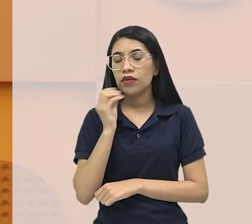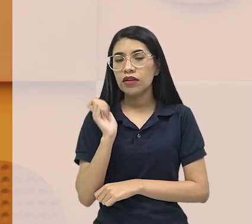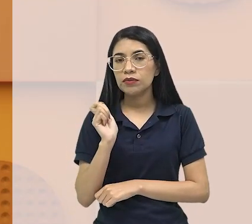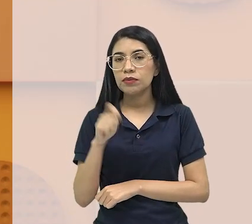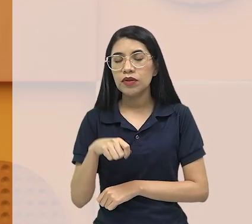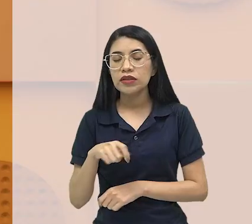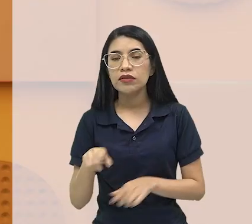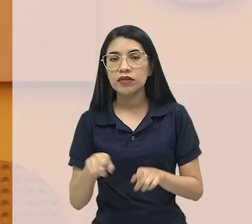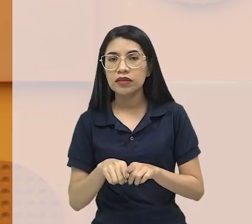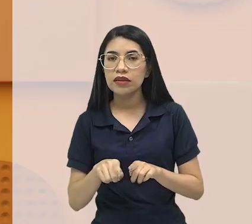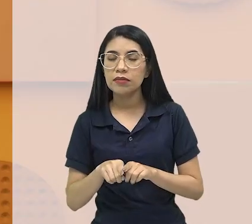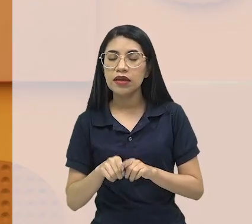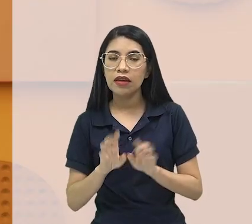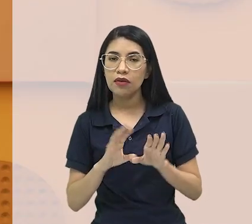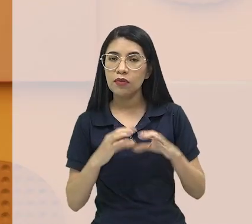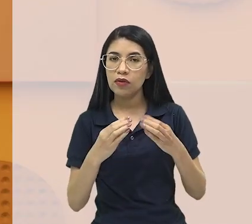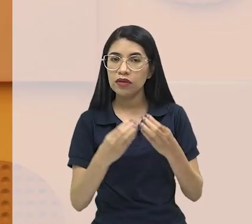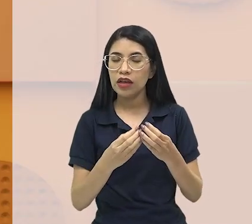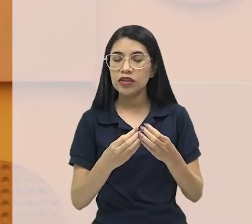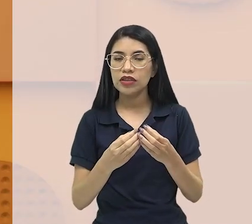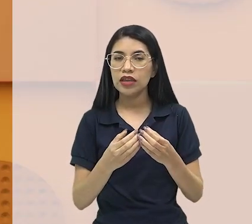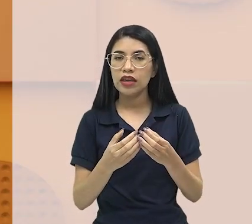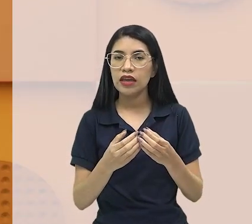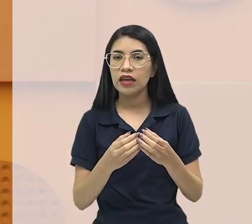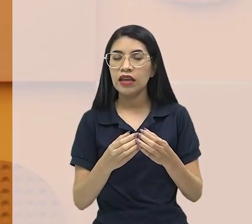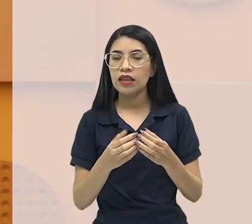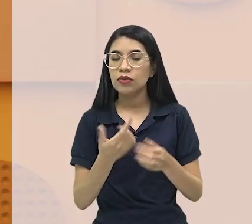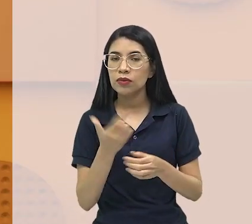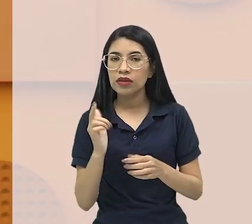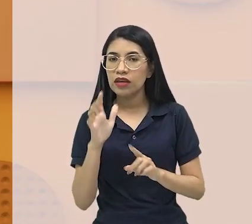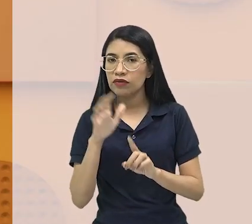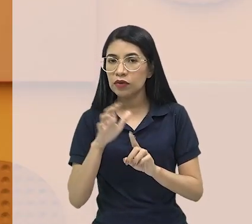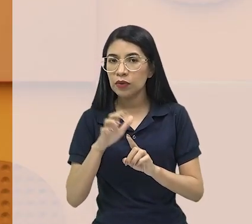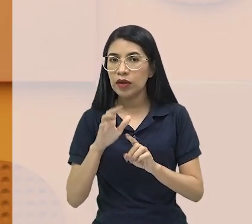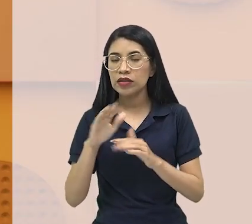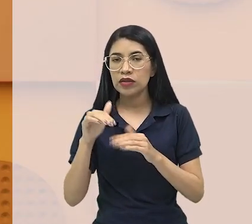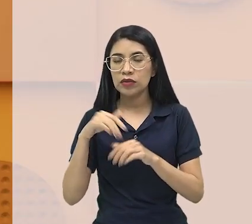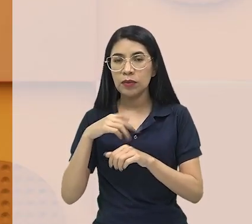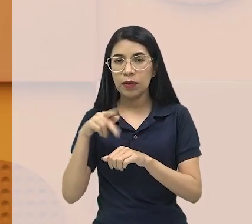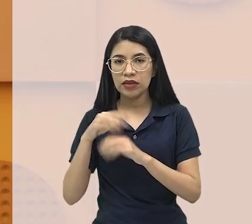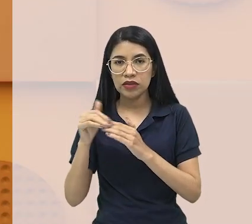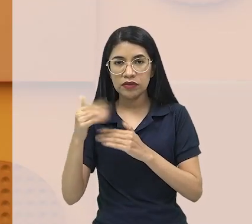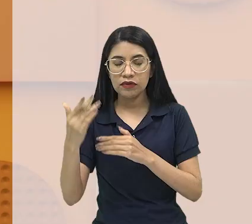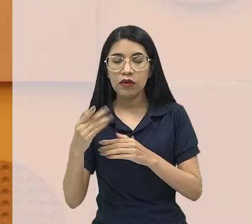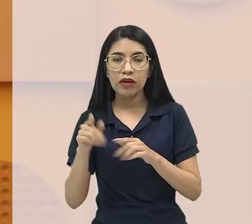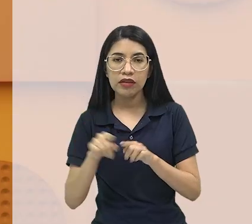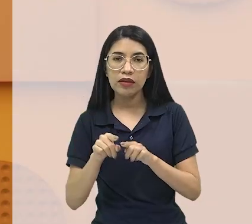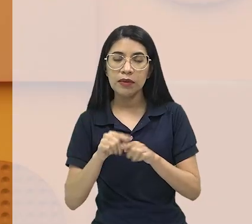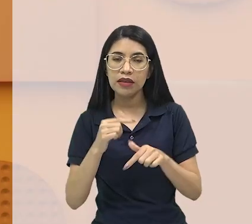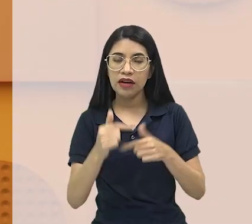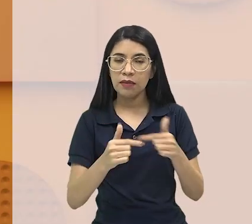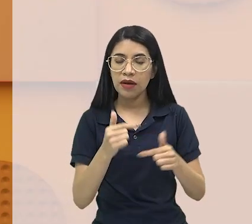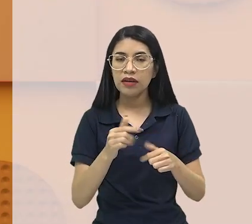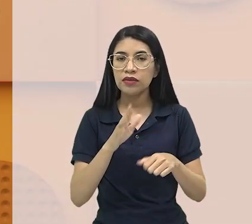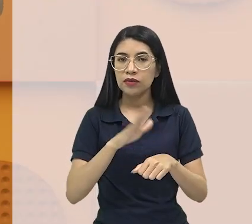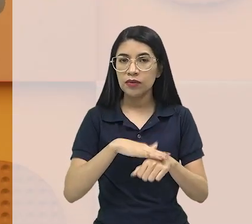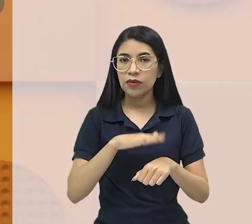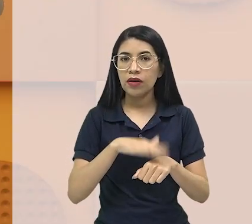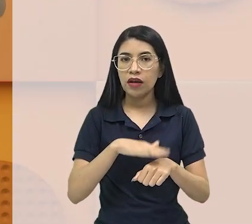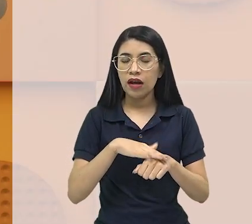se ter a comunidade livre da influência externa do comércio internacional e trabalhar localmente, se